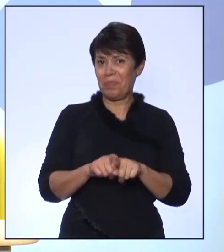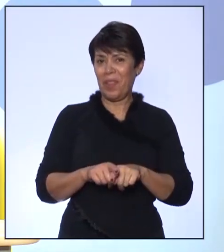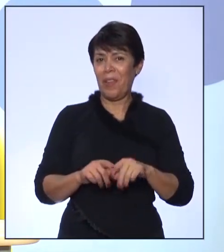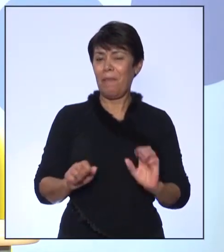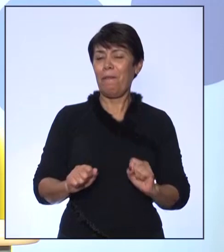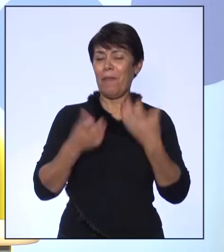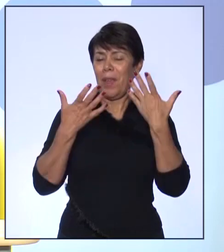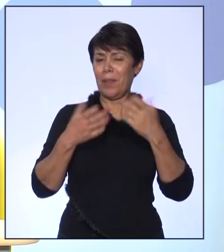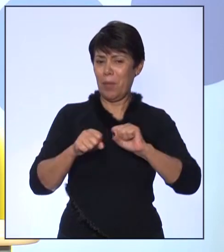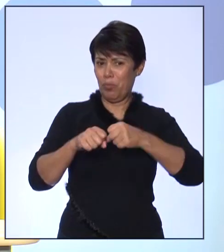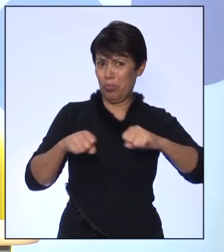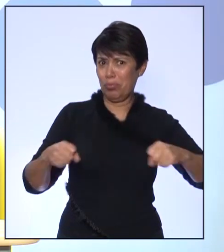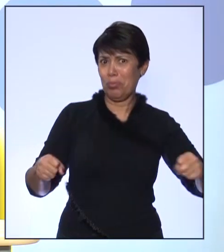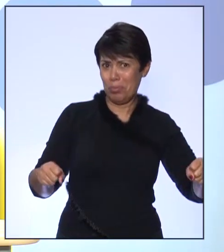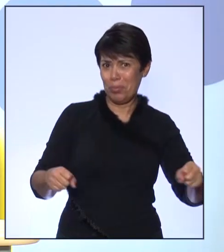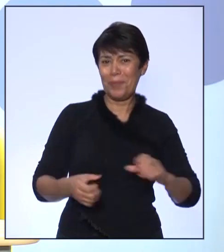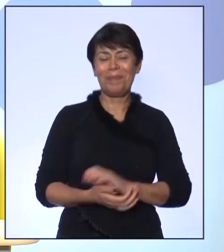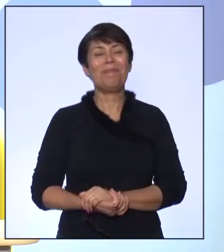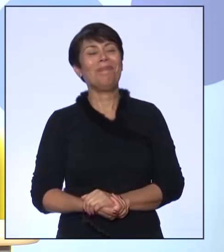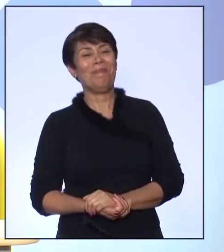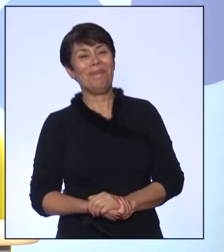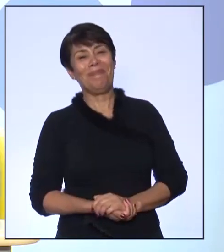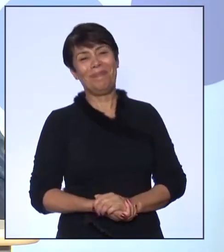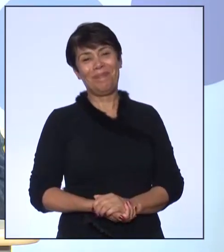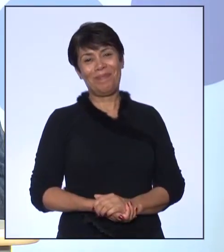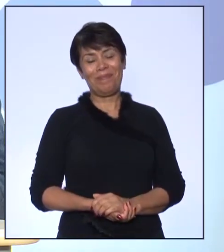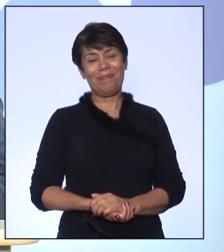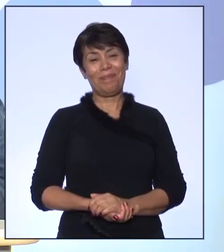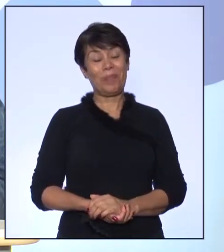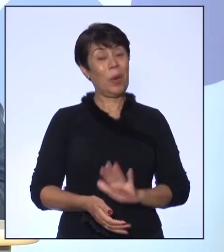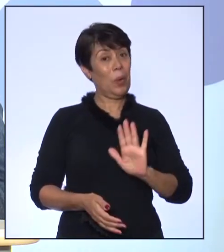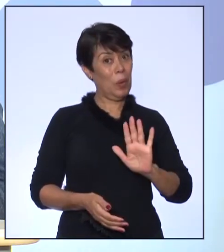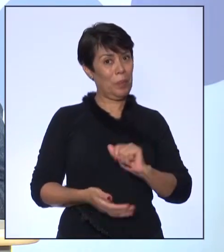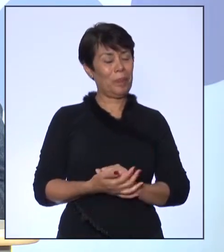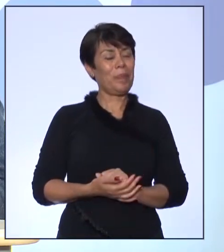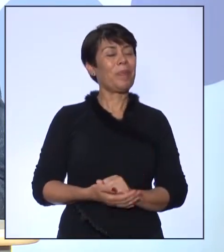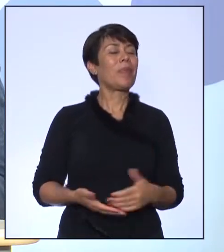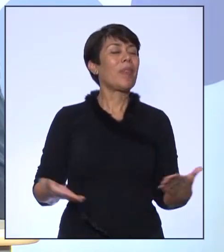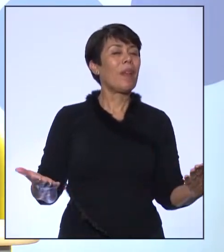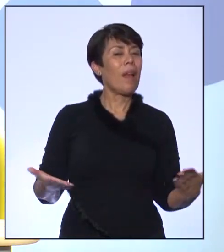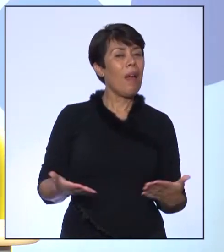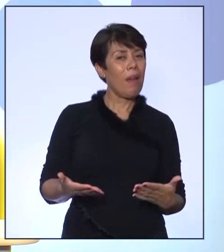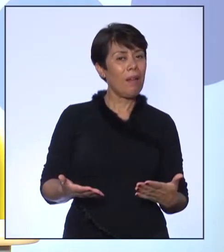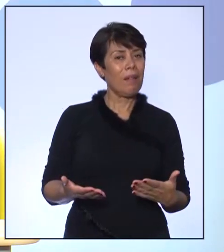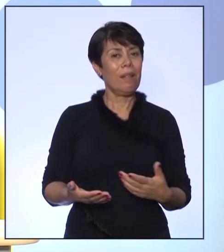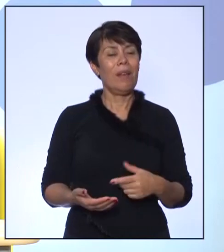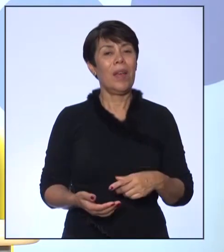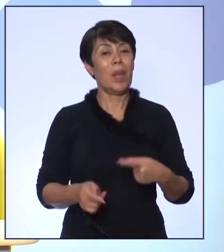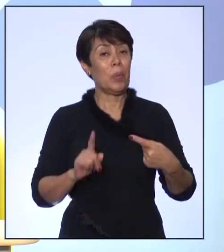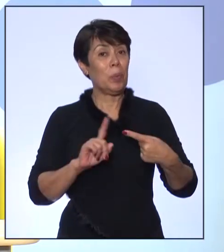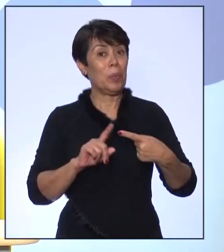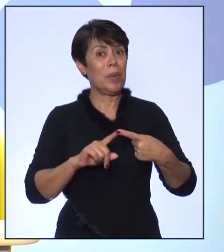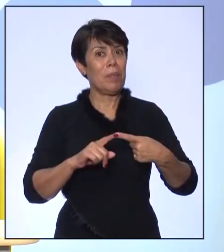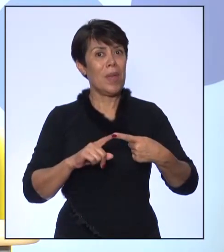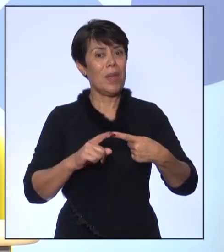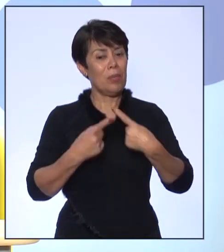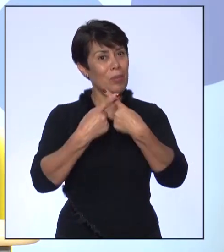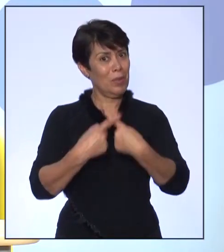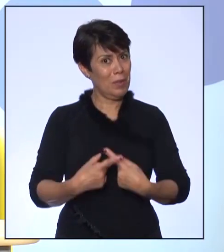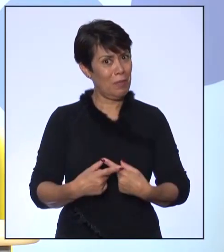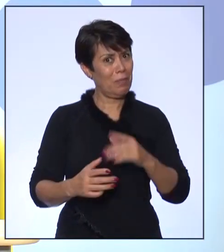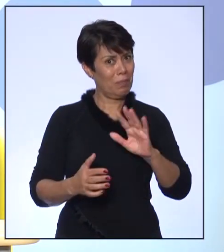né? Vamos lá. Olha só, gente. Agora, nós temos aí o nosso primeiro desafio,